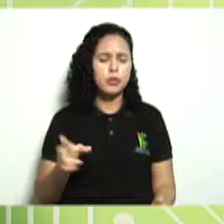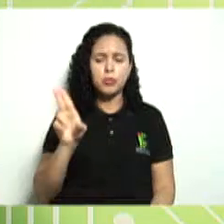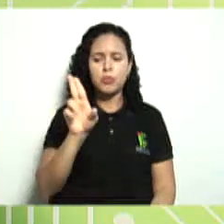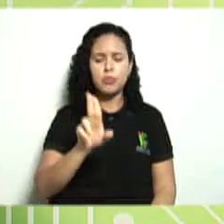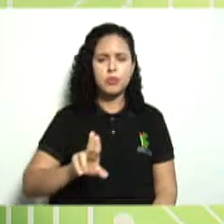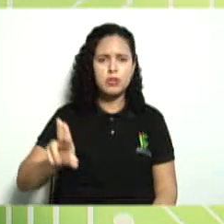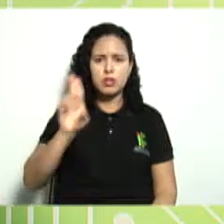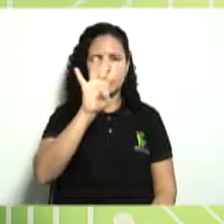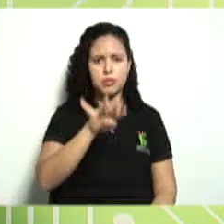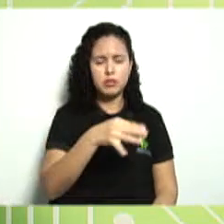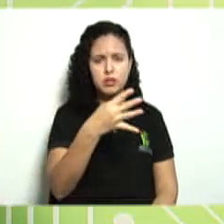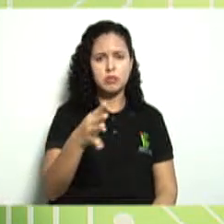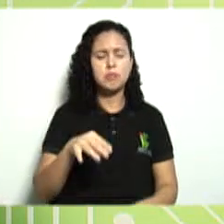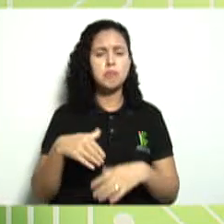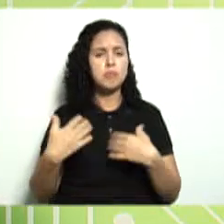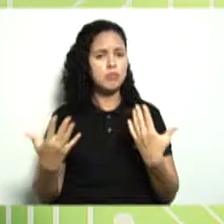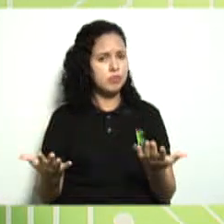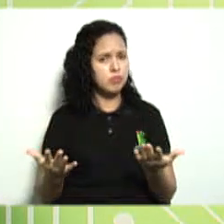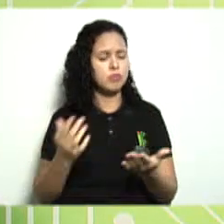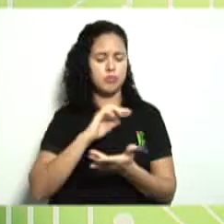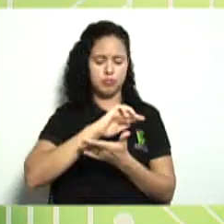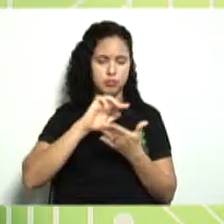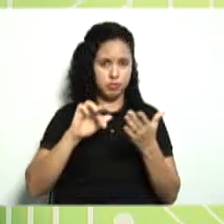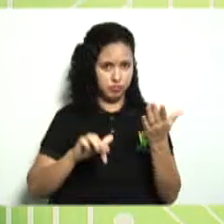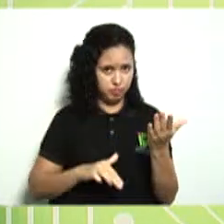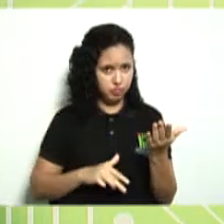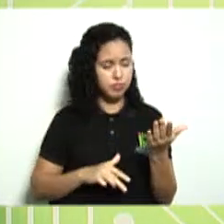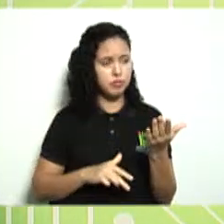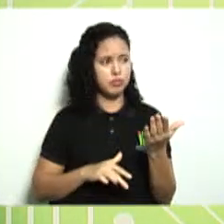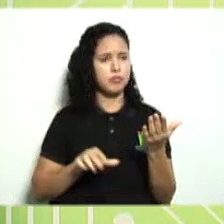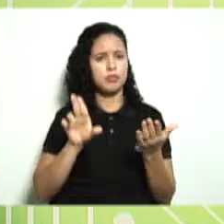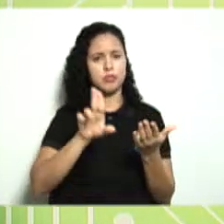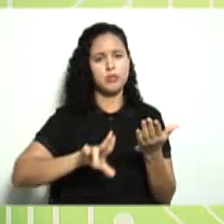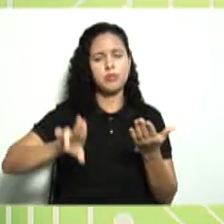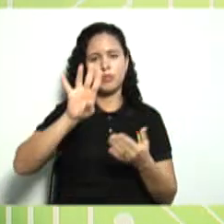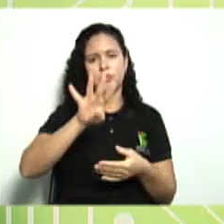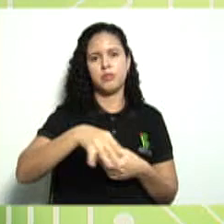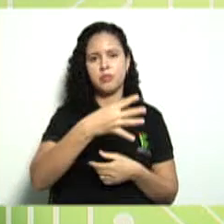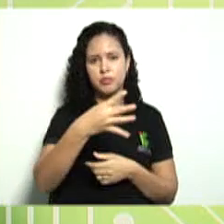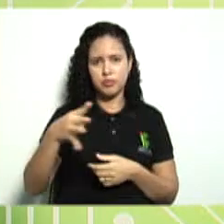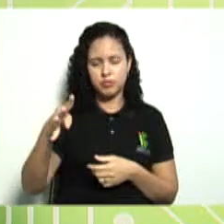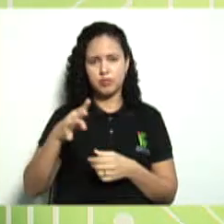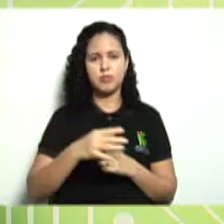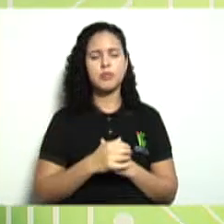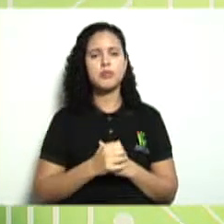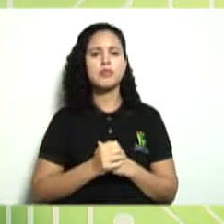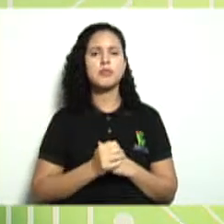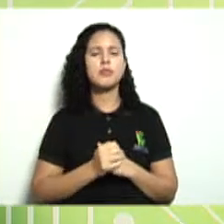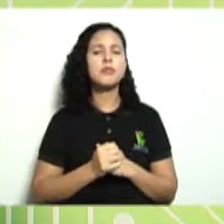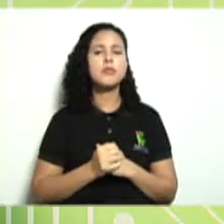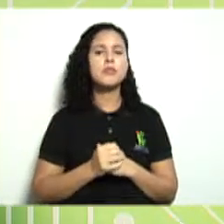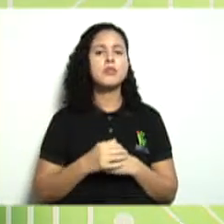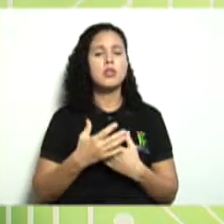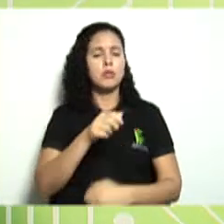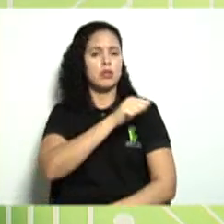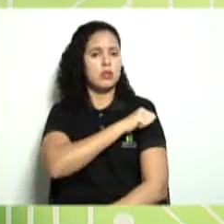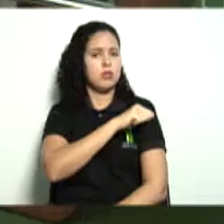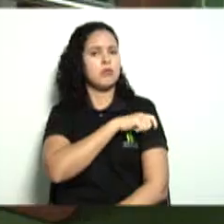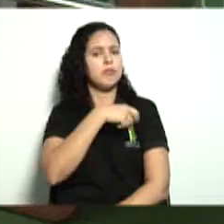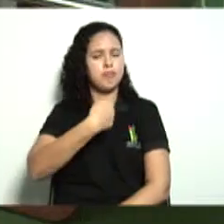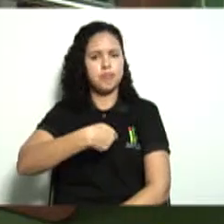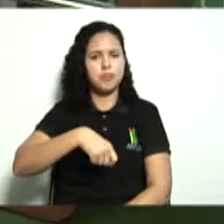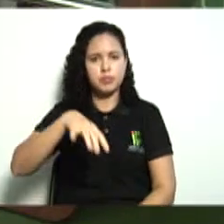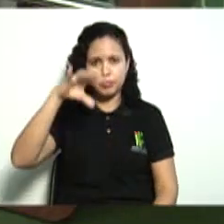utilizar o Excel? Vocês lembram? São várias situações, hein, Saulo, que a gente pode estar utilizando o Excel e o nosso aluno tem que dominar isso,